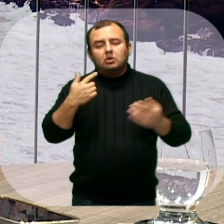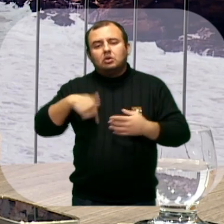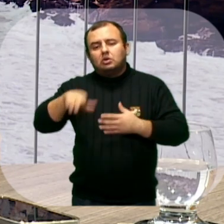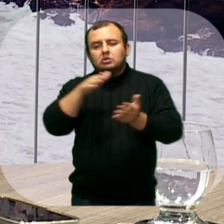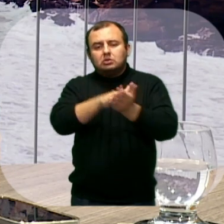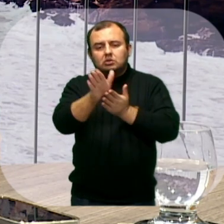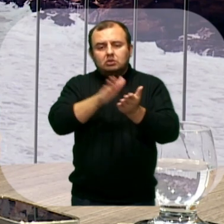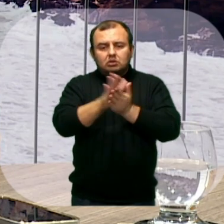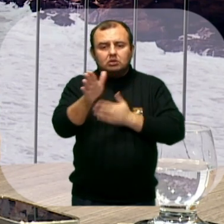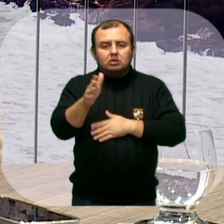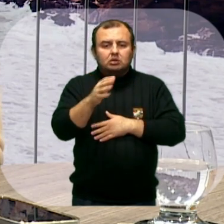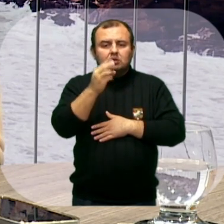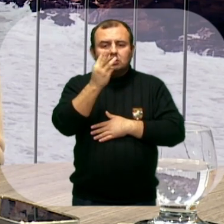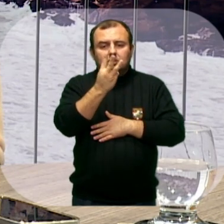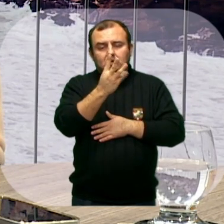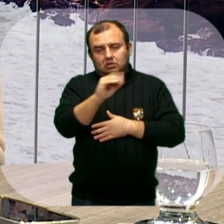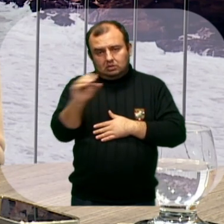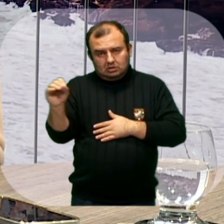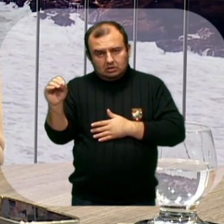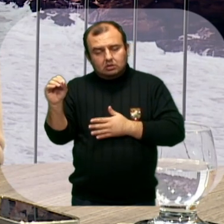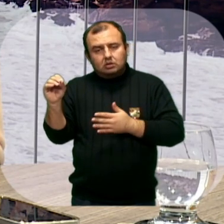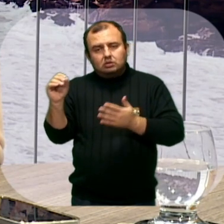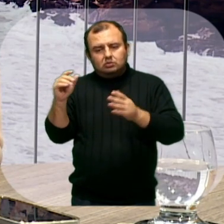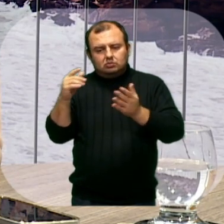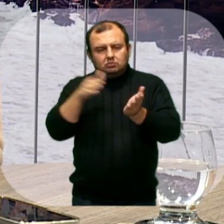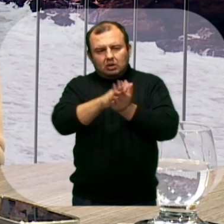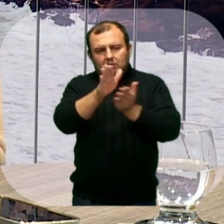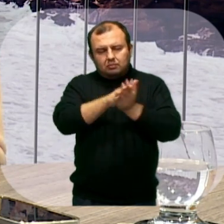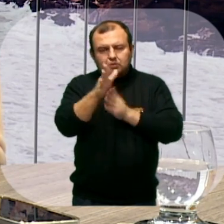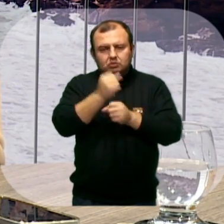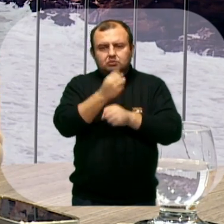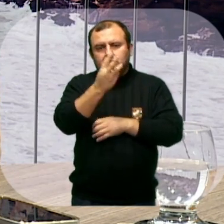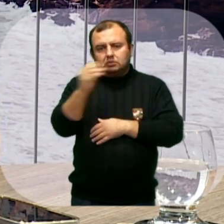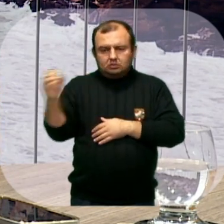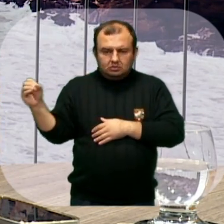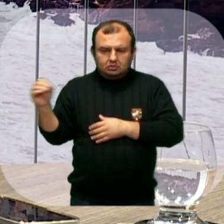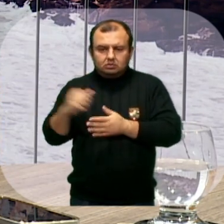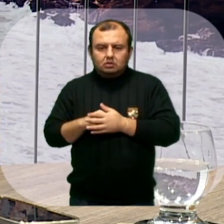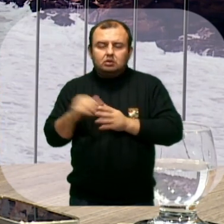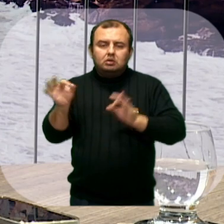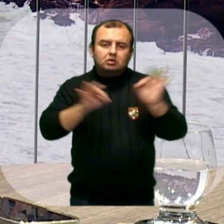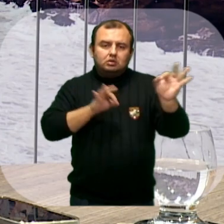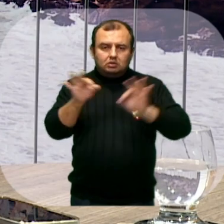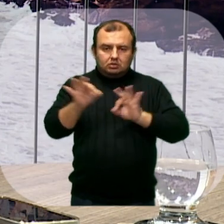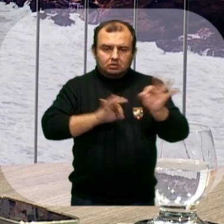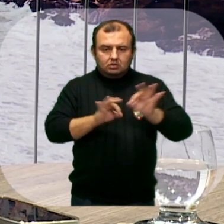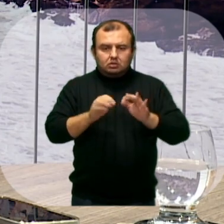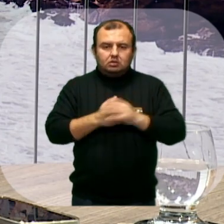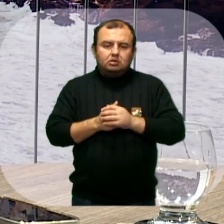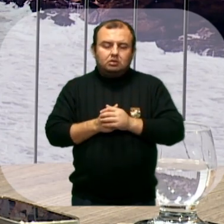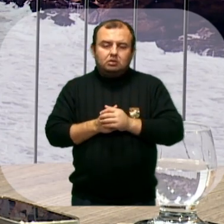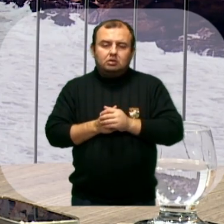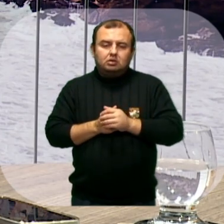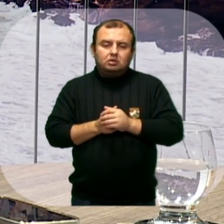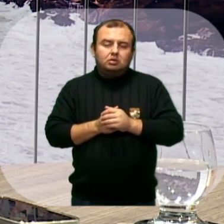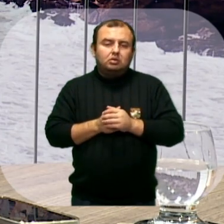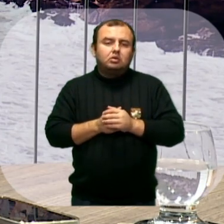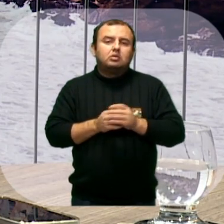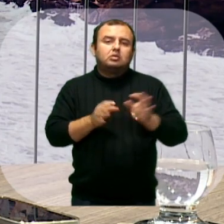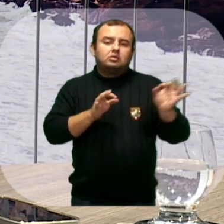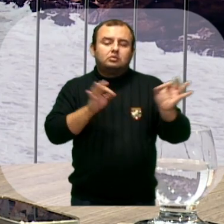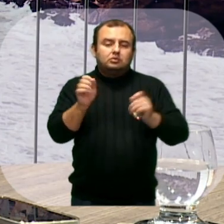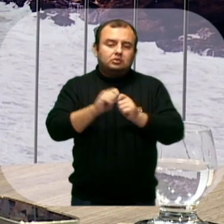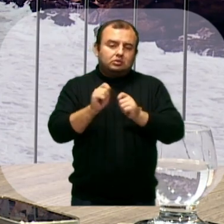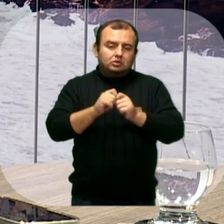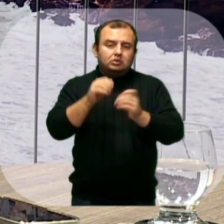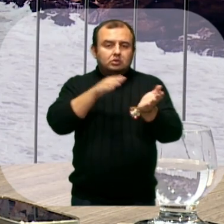tiragem geralmente são de 300 exemplares, porque ele é elaborado, diagramado